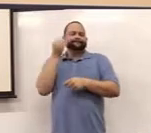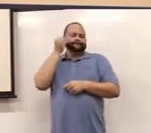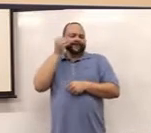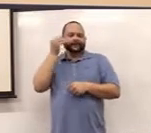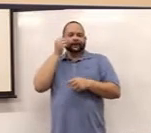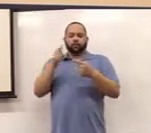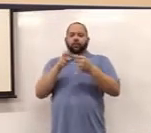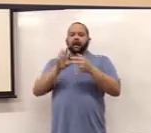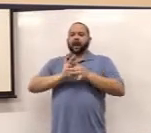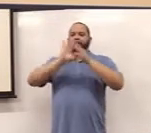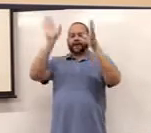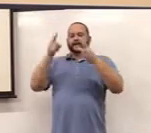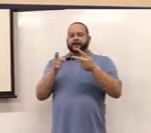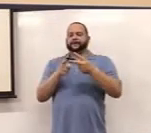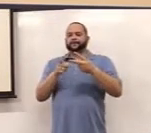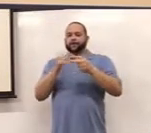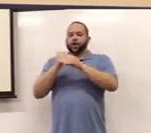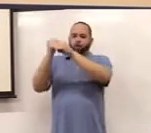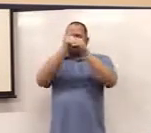igualdade e fraternidade. Isso está